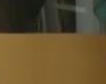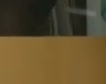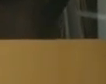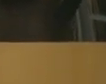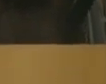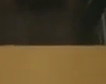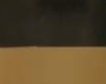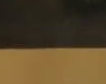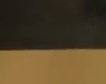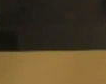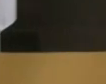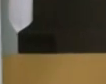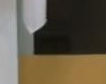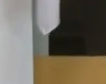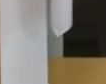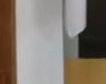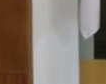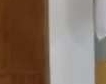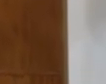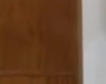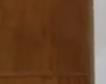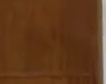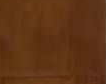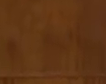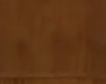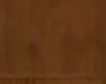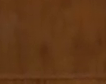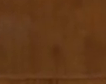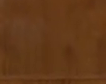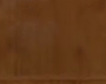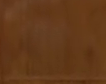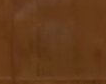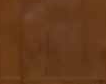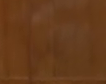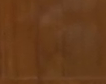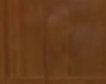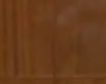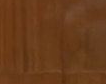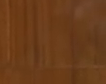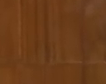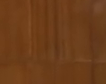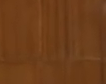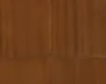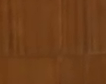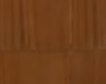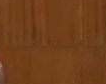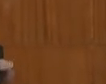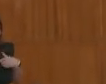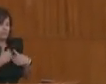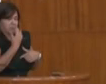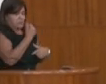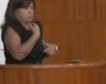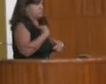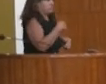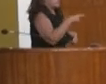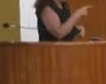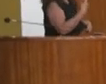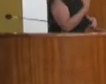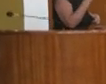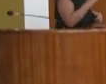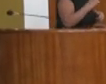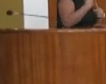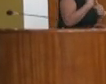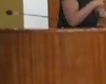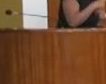senhor ver, tem um cadeirante lá, mas não tem uma estrutura para ele trabalhar. E me chamaram lá, eu fui lá duas vezes,